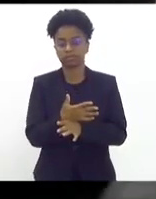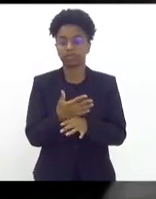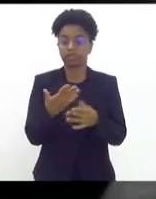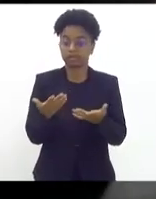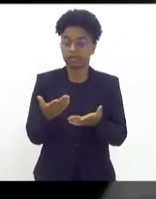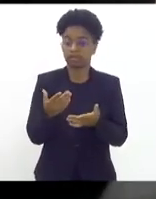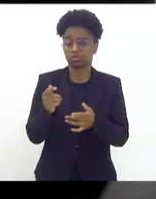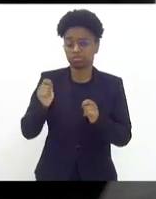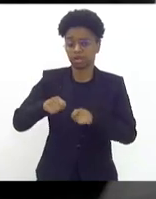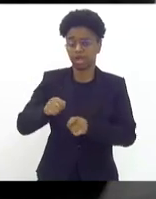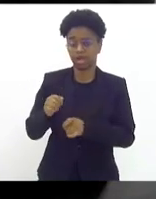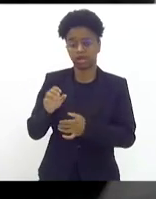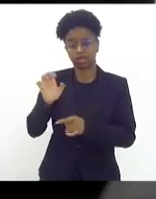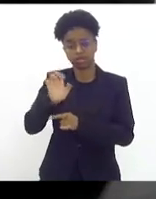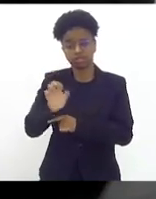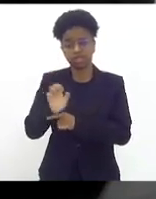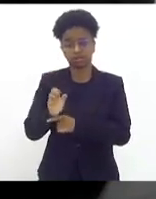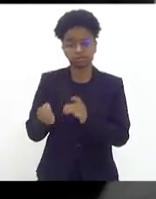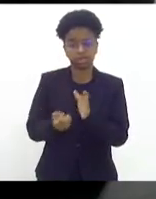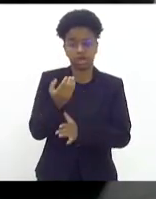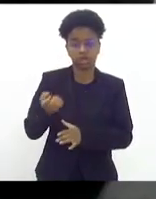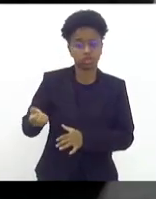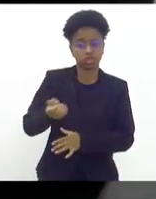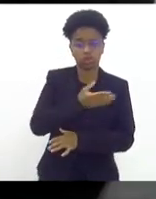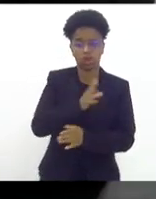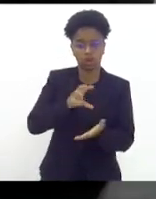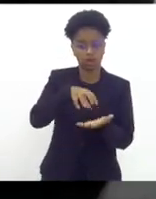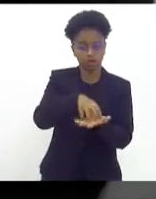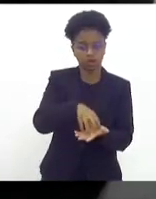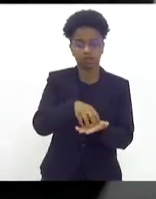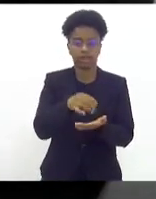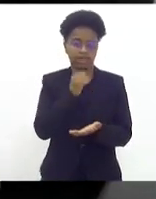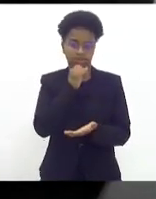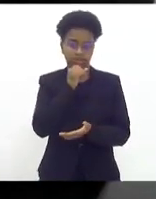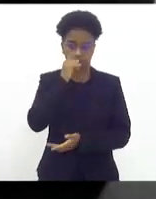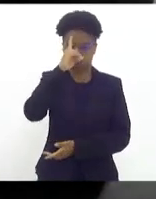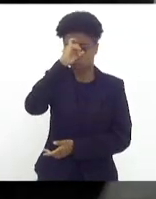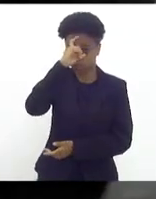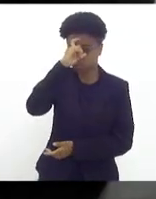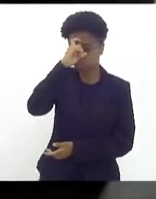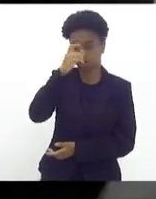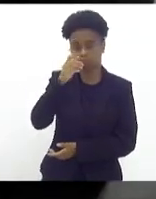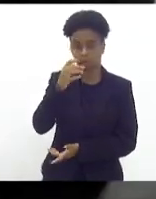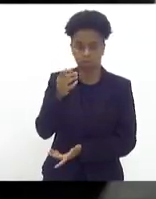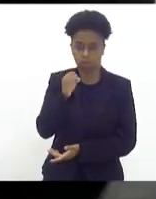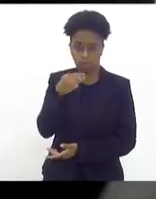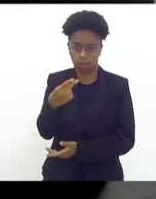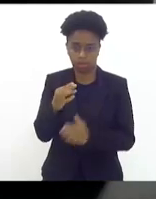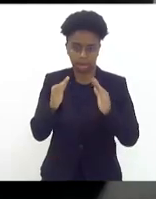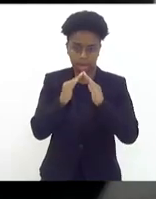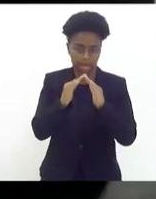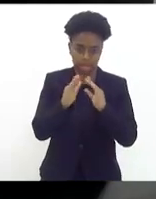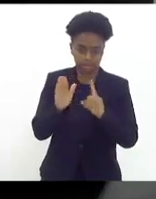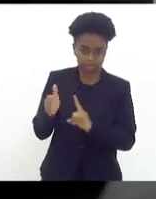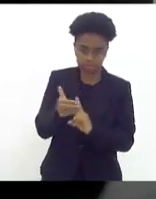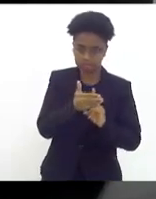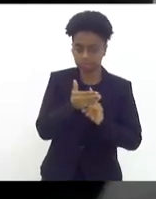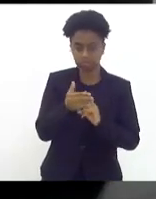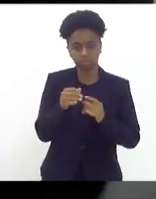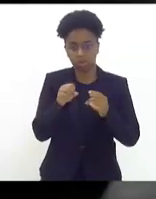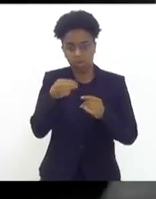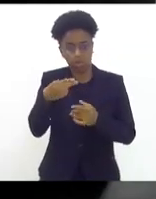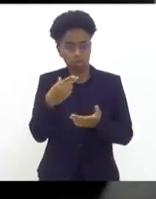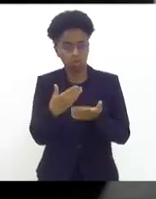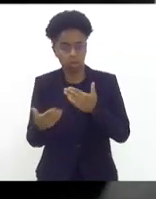com uma nova unidade, como foi mencionado, um hospital estadual, entendeu? Ou que fosse uma nova casa-abrigo, ou que fosse qualquer outro equipamento